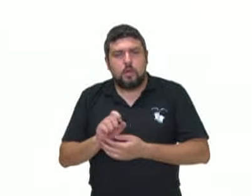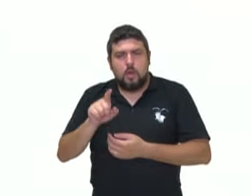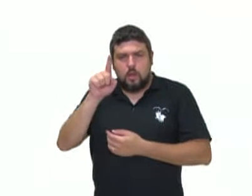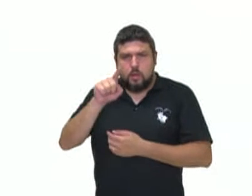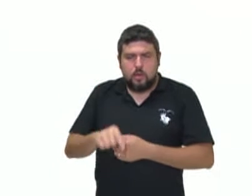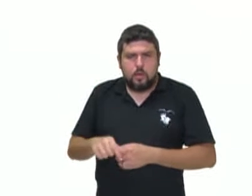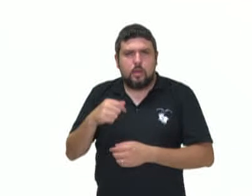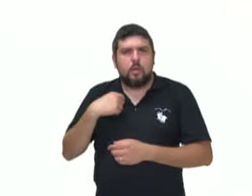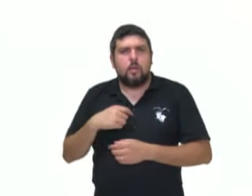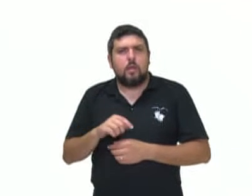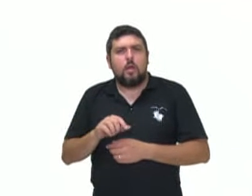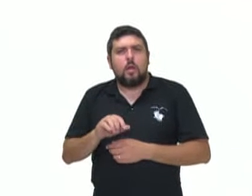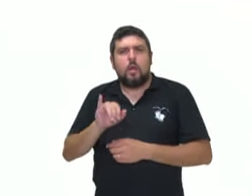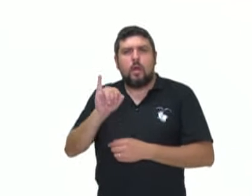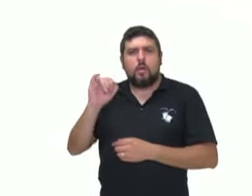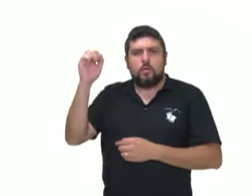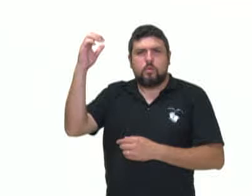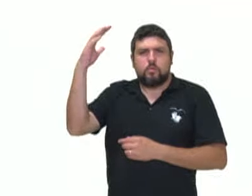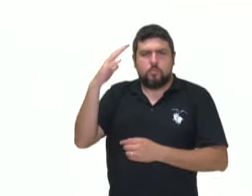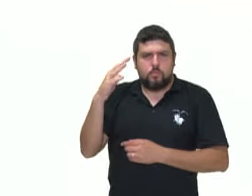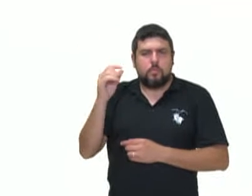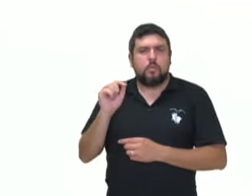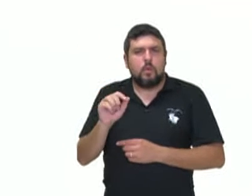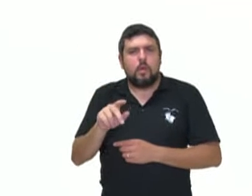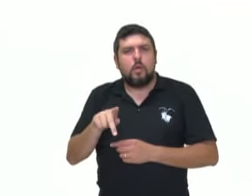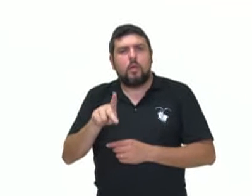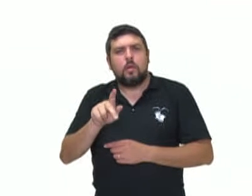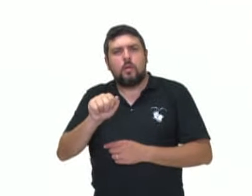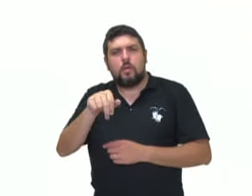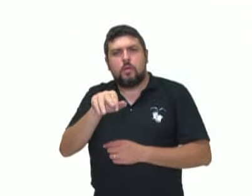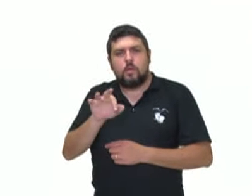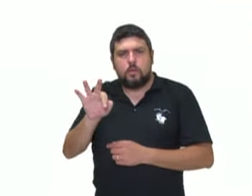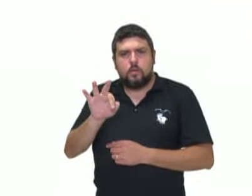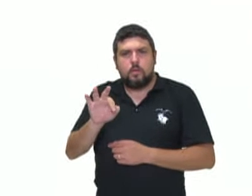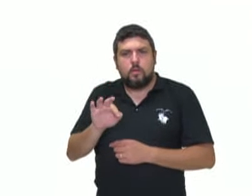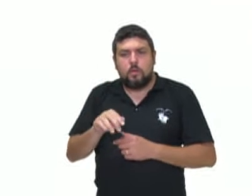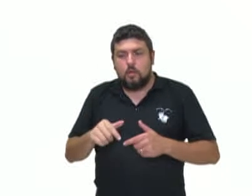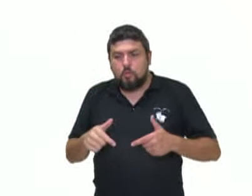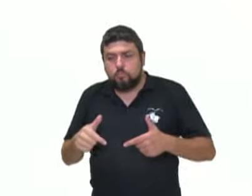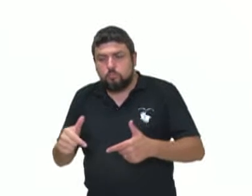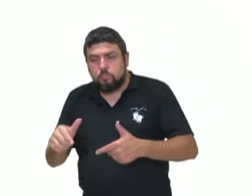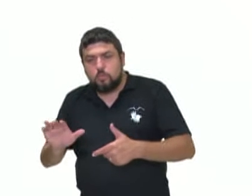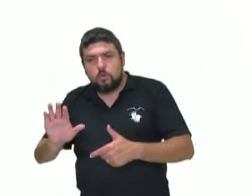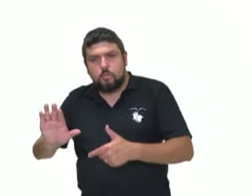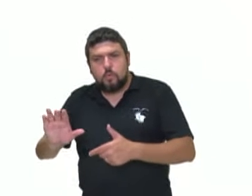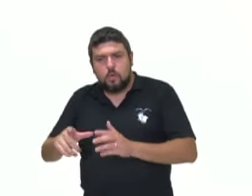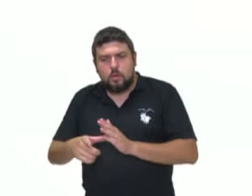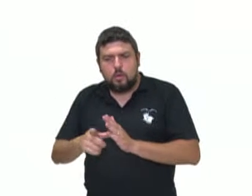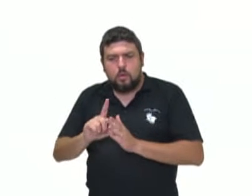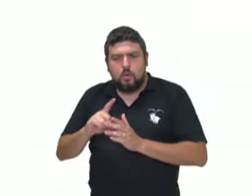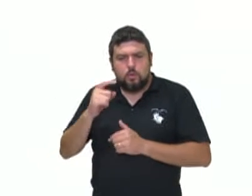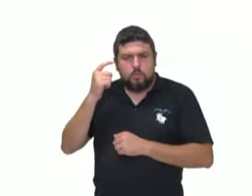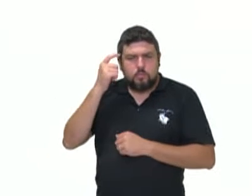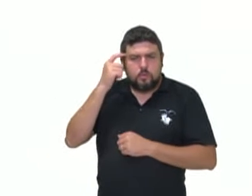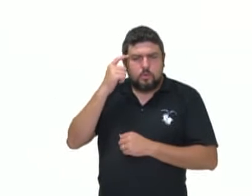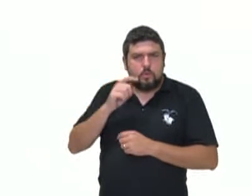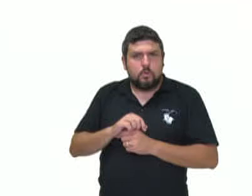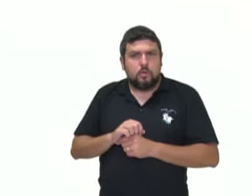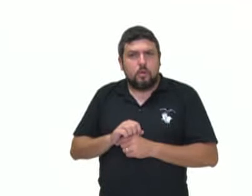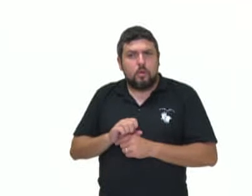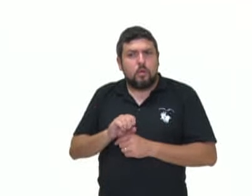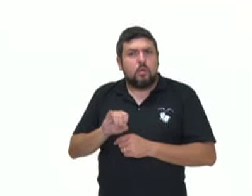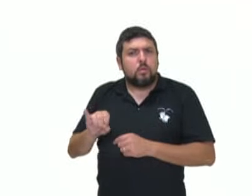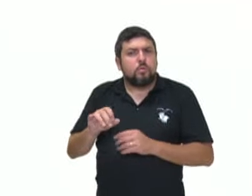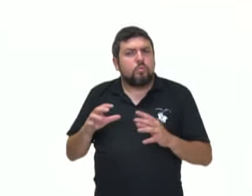iluminista, Immanuel Kant, quer dizer que, antes de agir, devemos pensar. E se todos agissem como